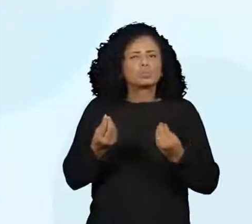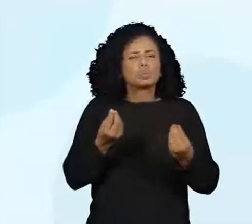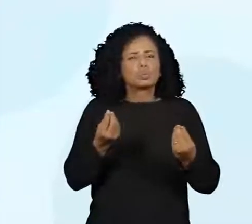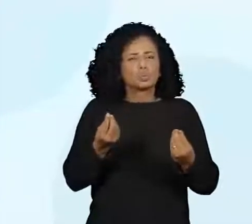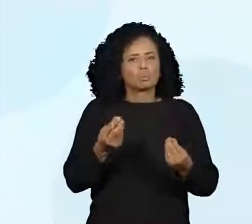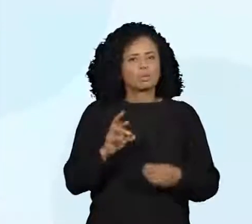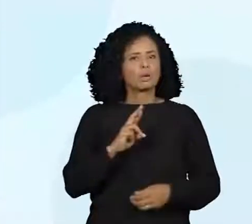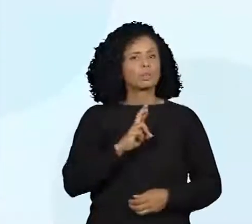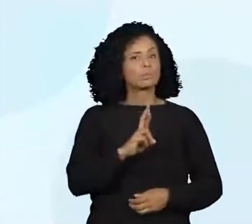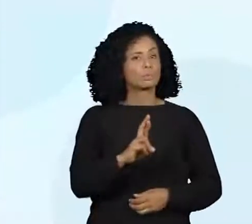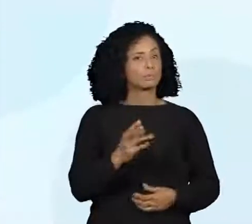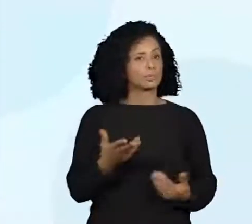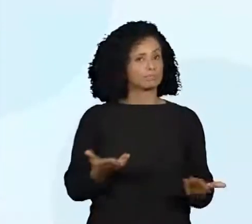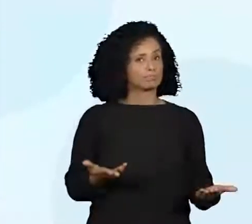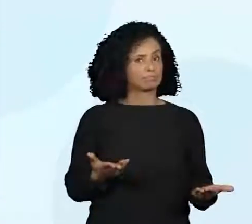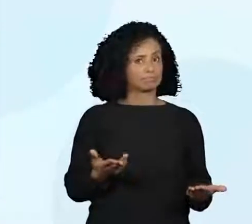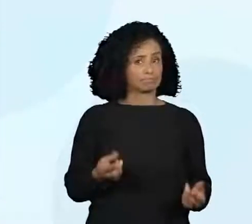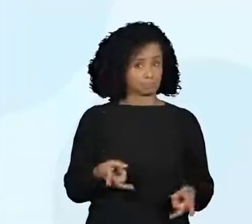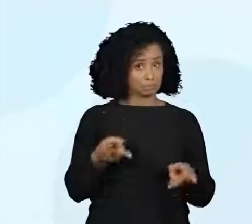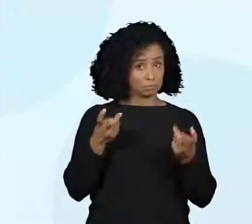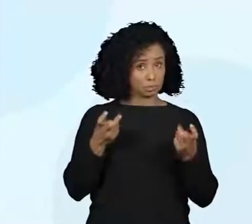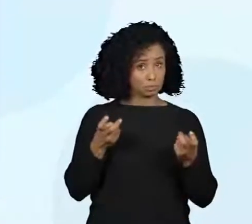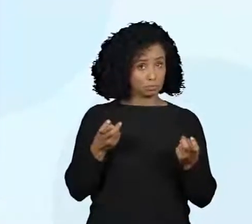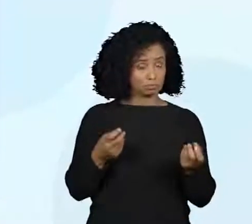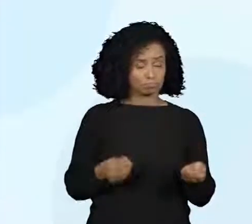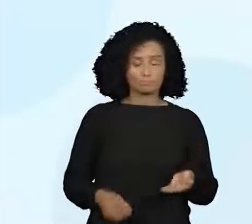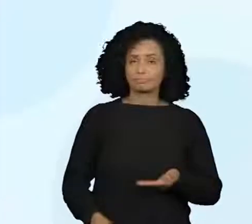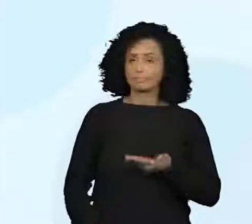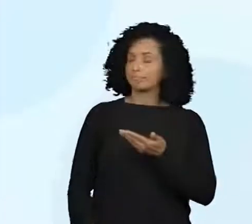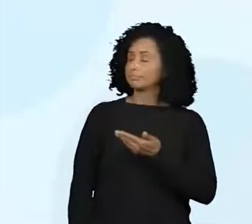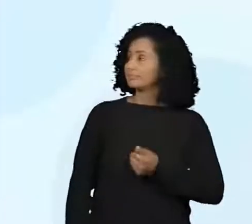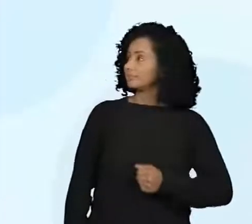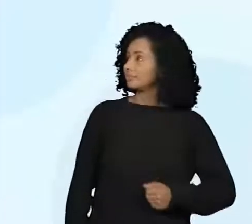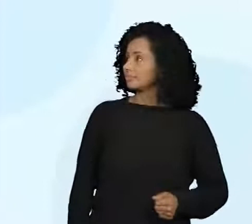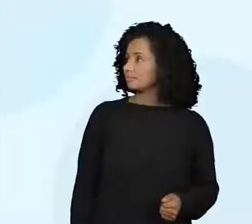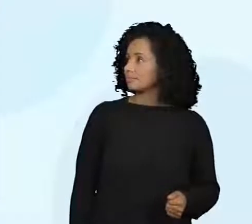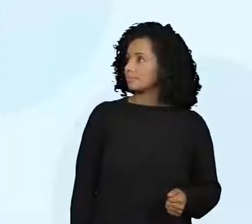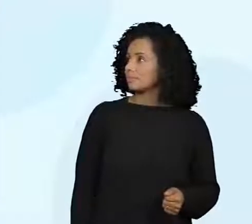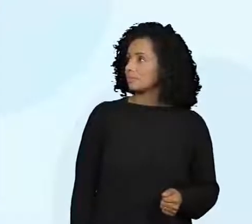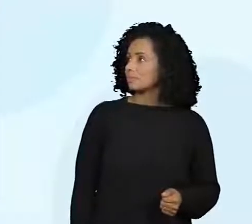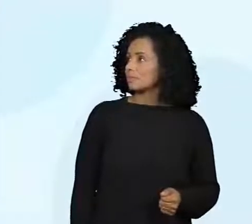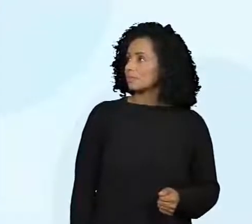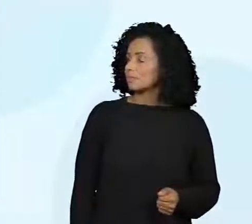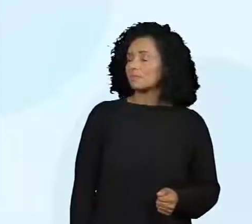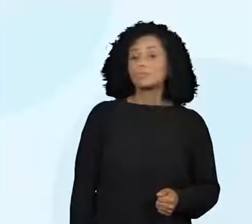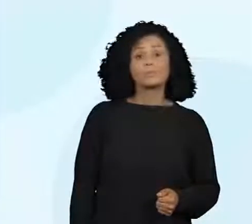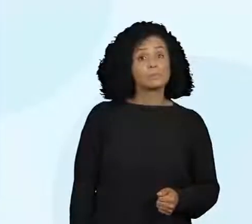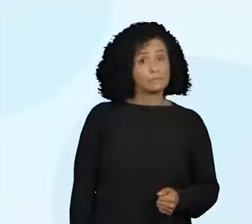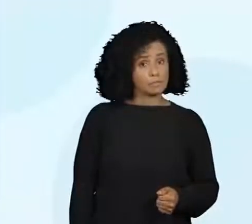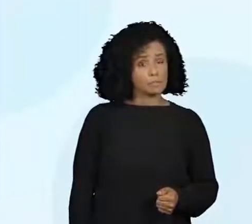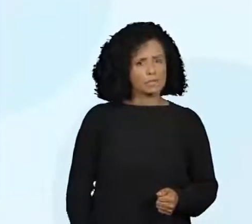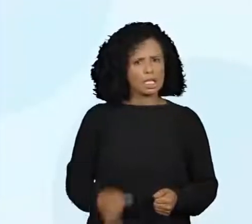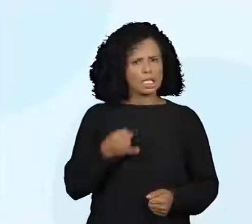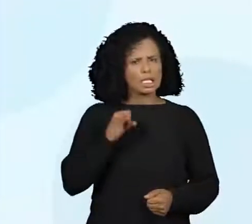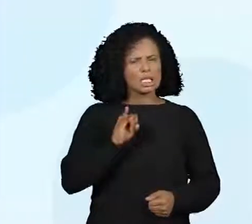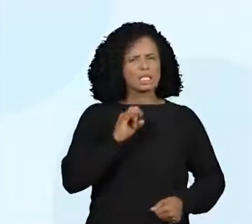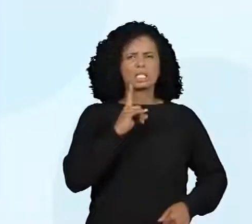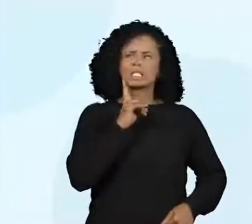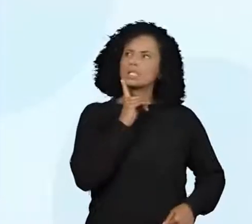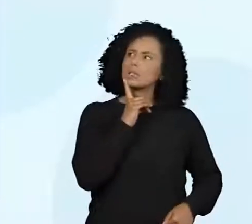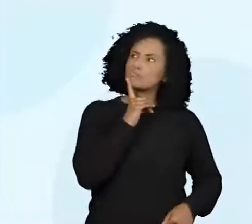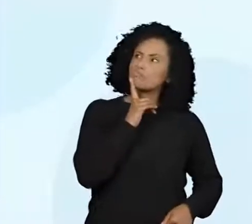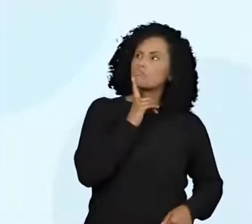Então, observe aí as 4 imagens que estão na tela. Se eu apenas observar